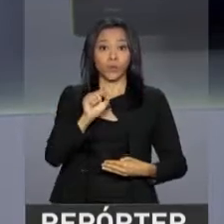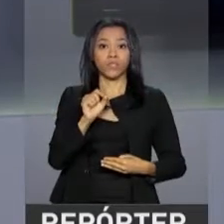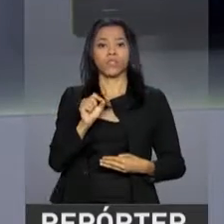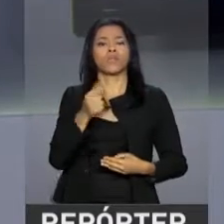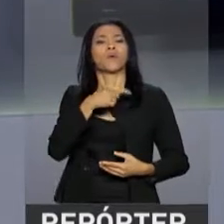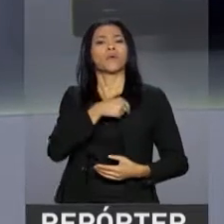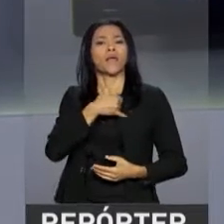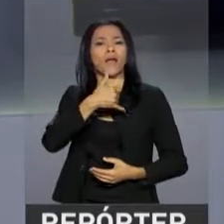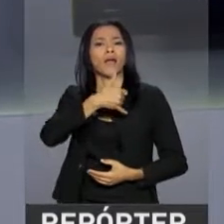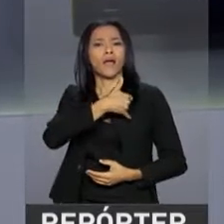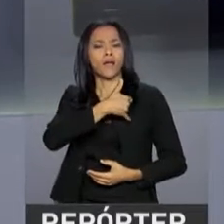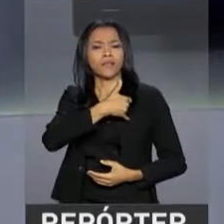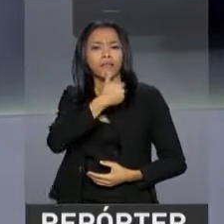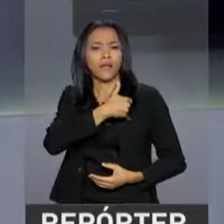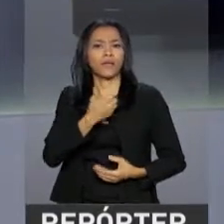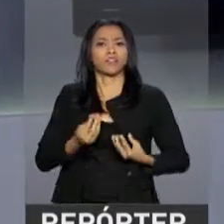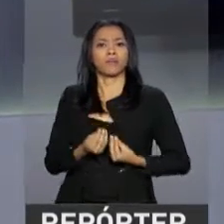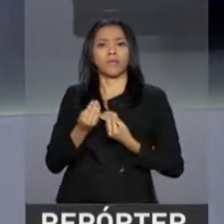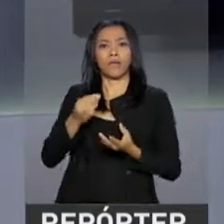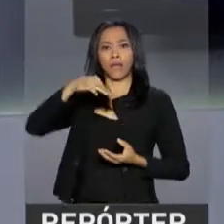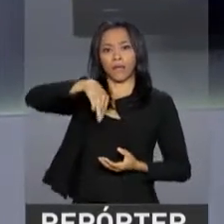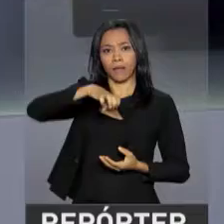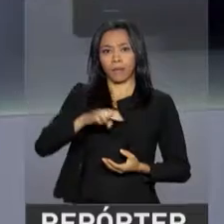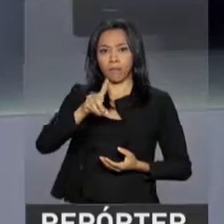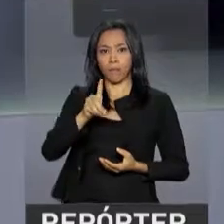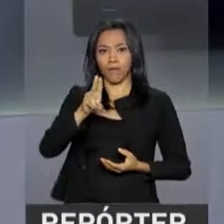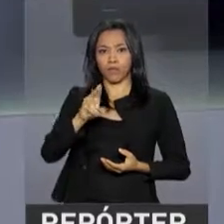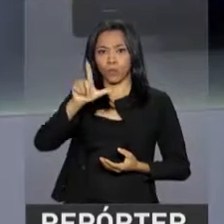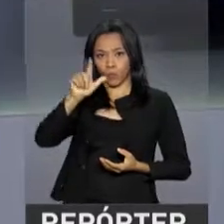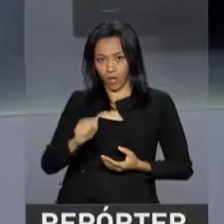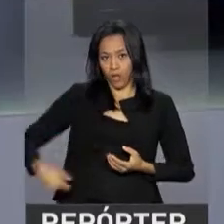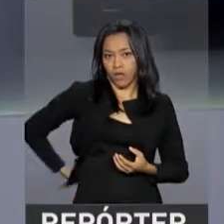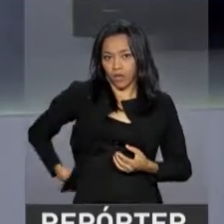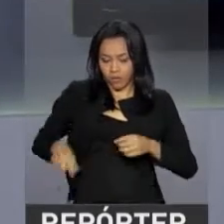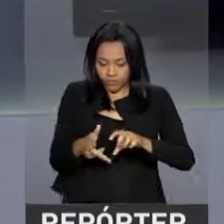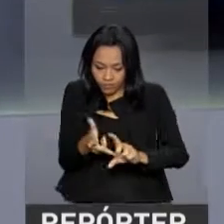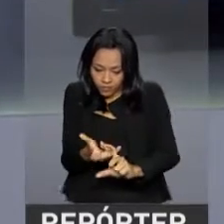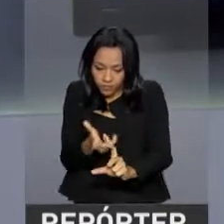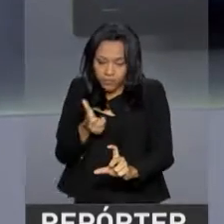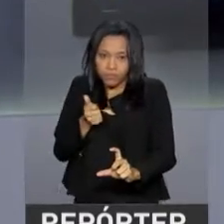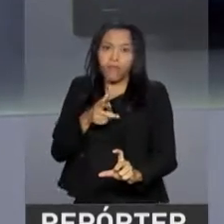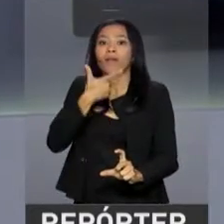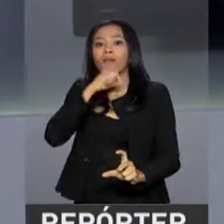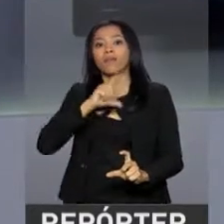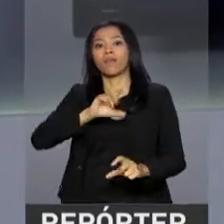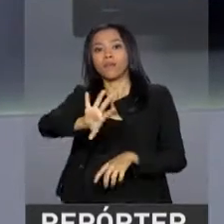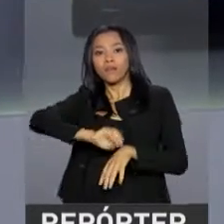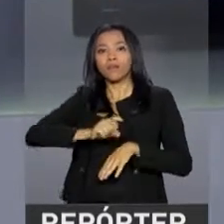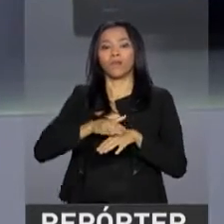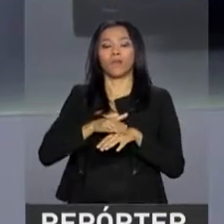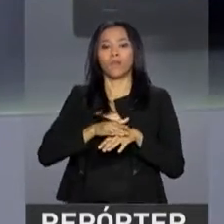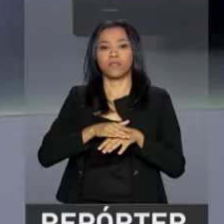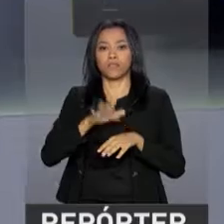para transplante de medula em pacientes com doença falciforme. Quem traz os detalhes ao vivo para a gente é a repórter Cleide Lopes.